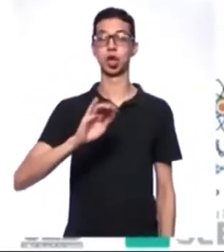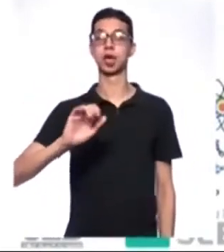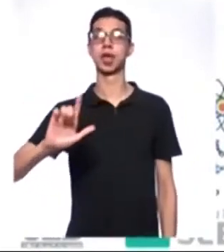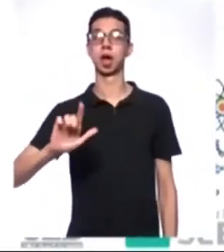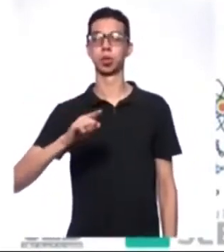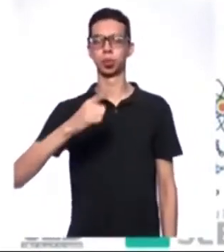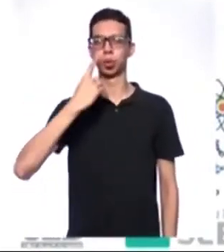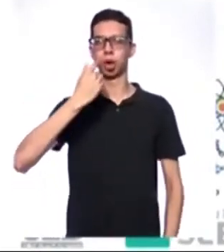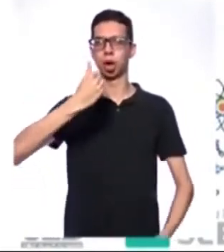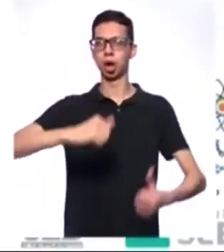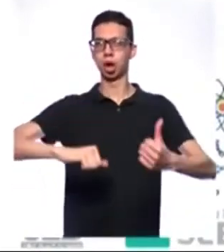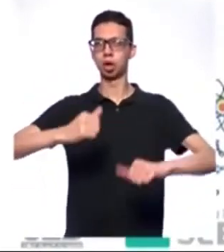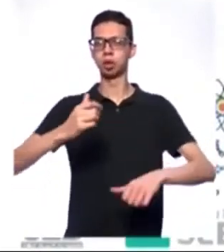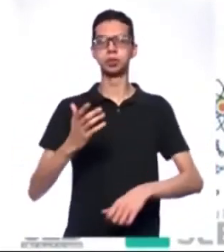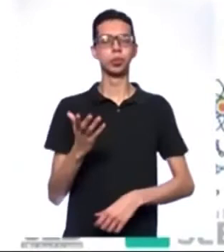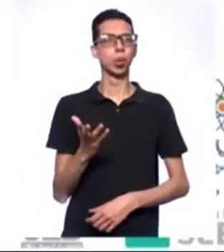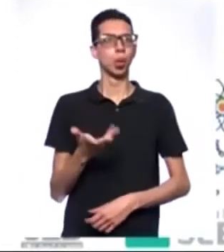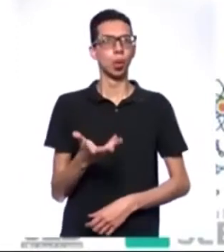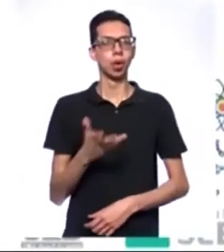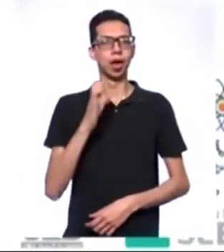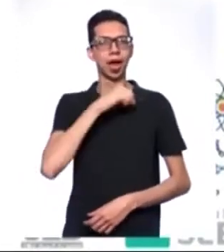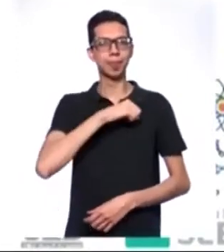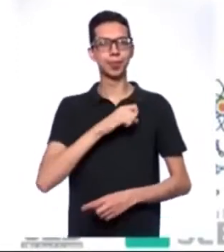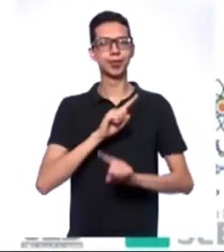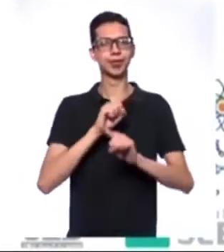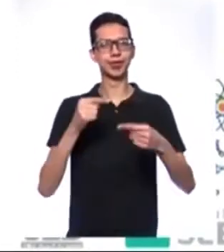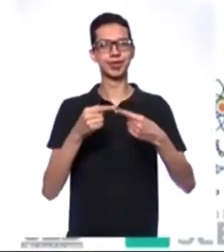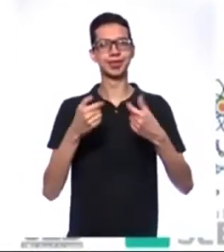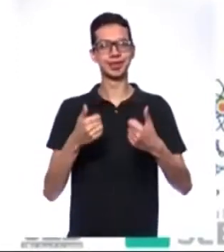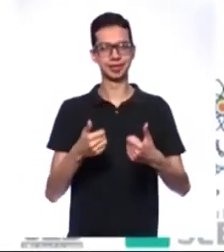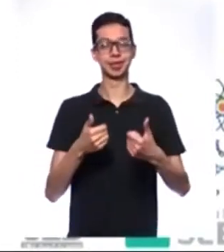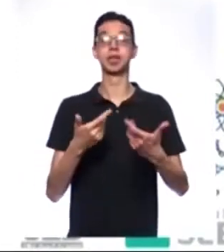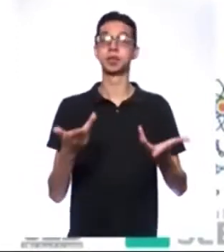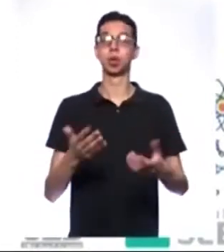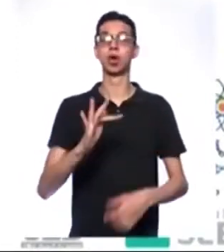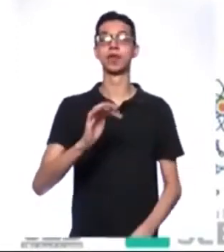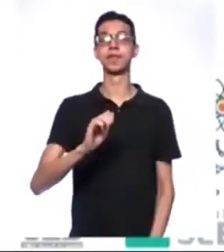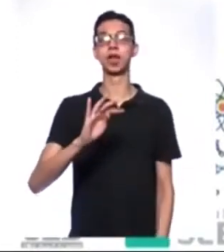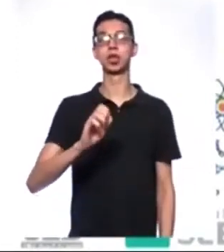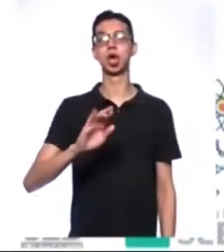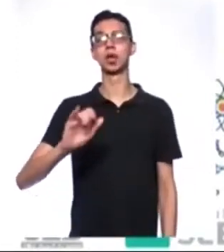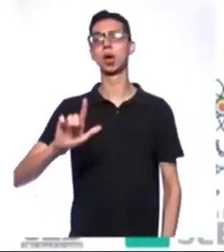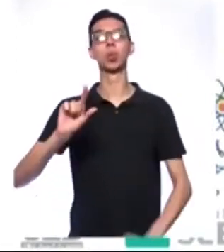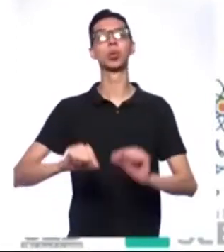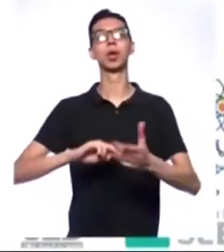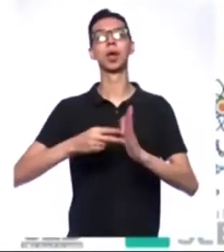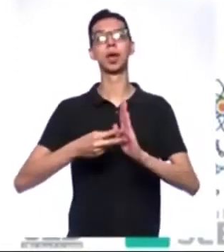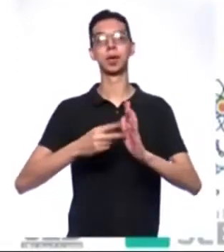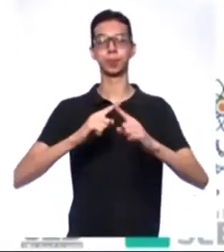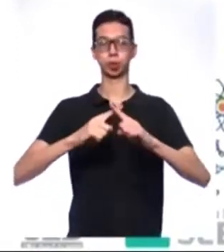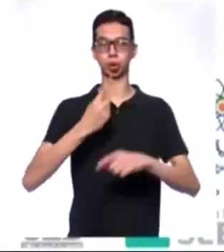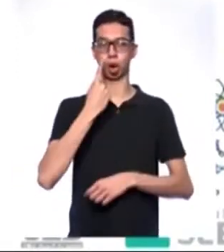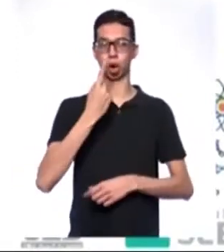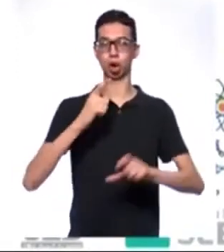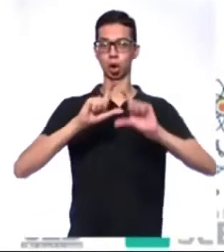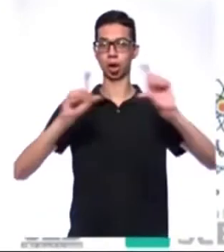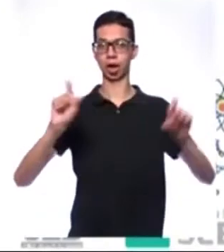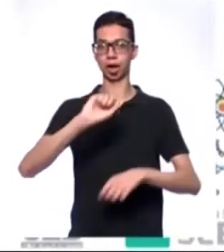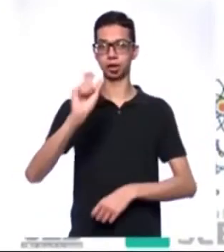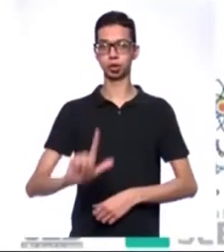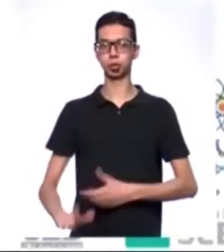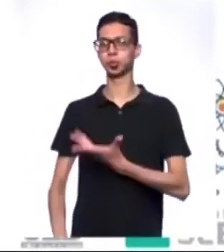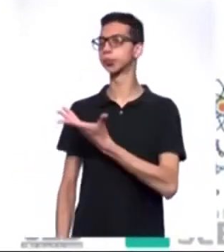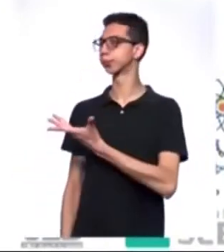de análise condenatória pela por exemplo o fatorial ele é a multiplicação tá vendo aí ao produto dos números